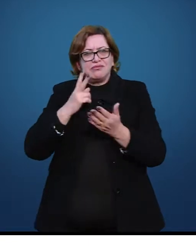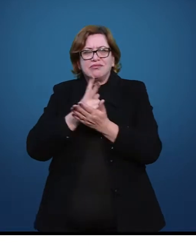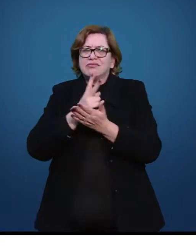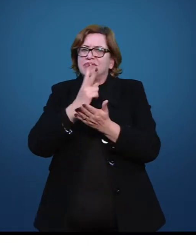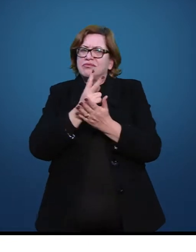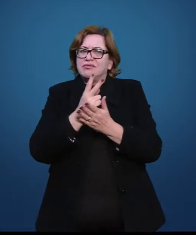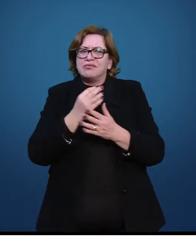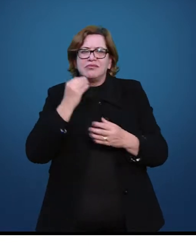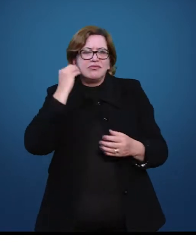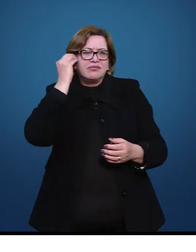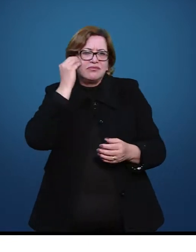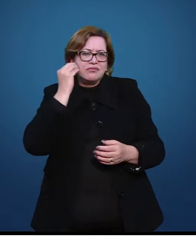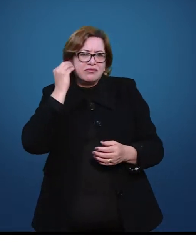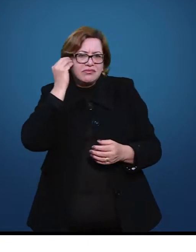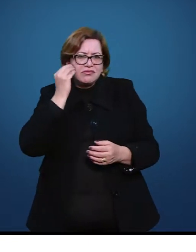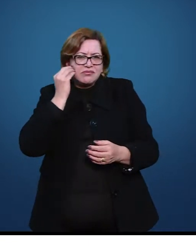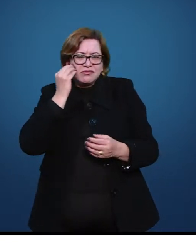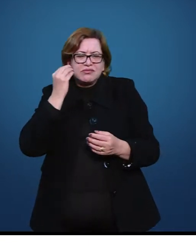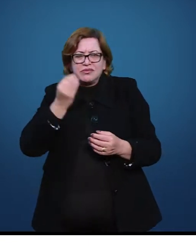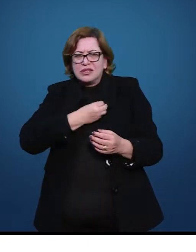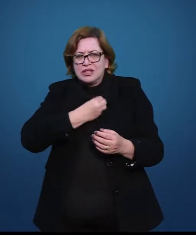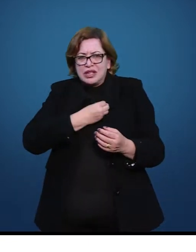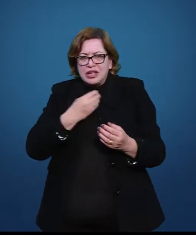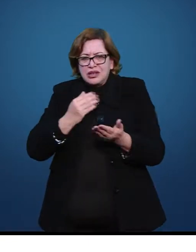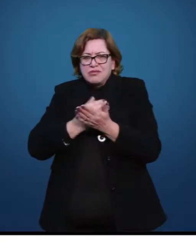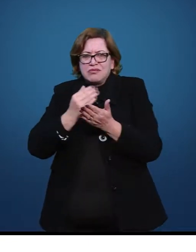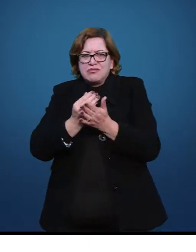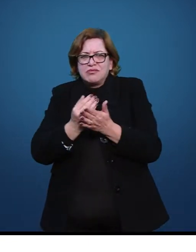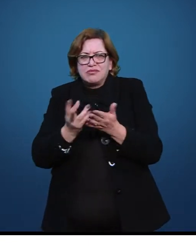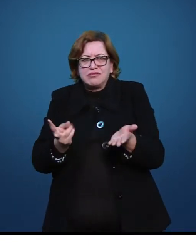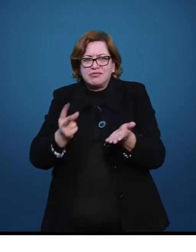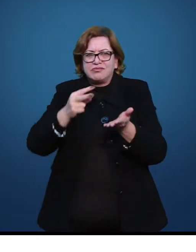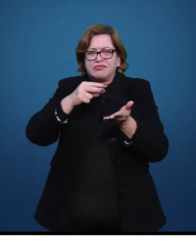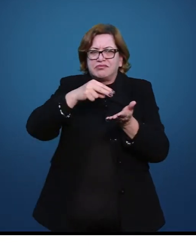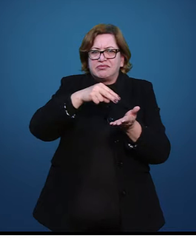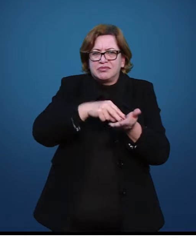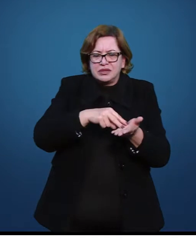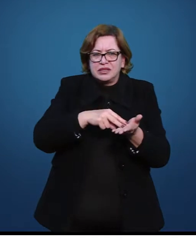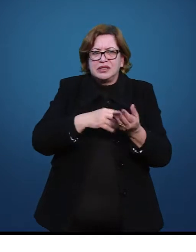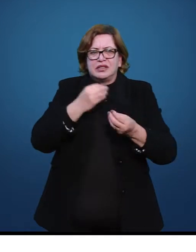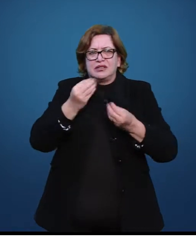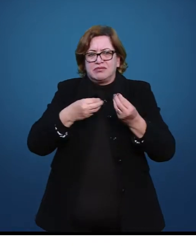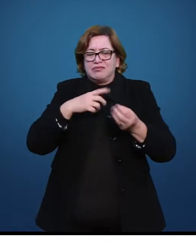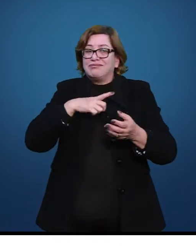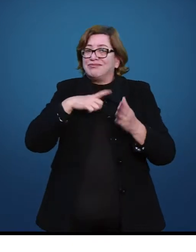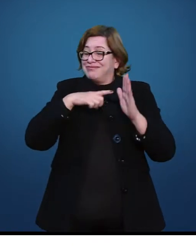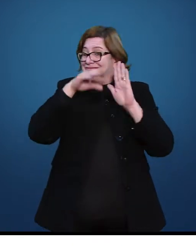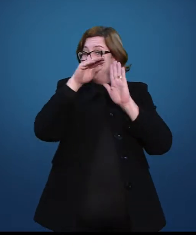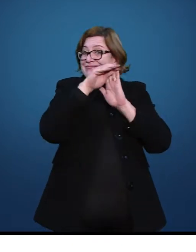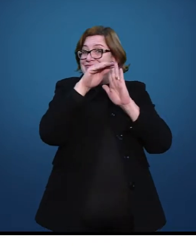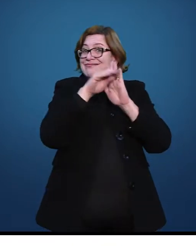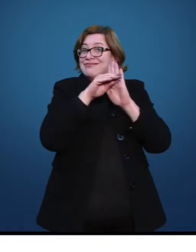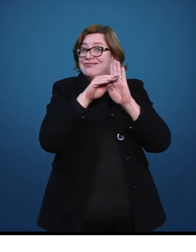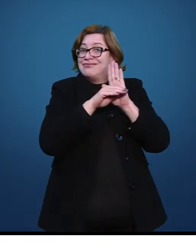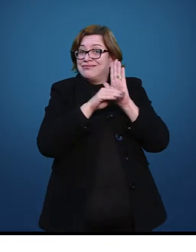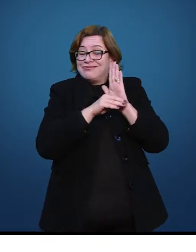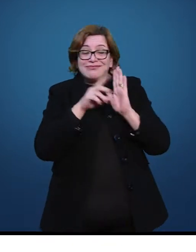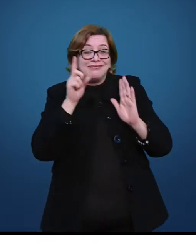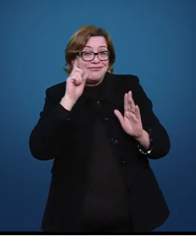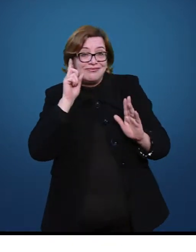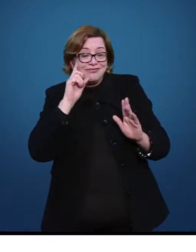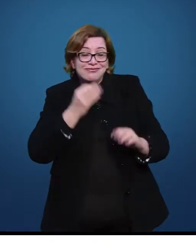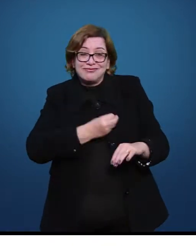o momento em que nós levantamos pela manhã, ou o horário que seja. Nós temos um planejamento da nossa atividade